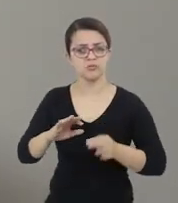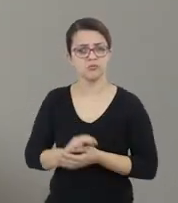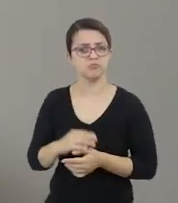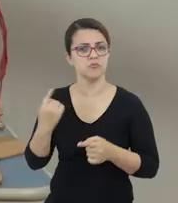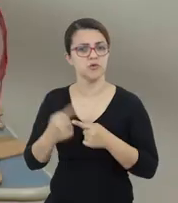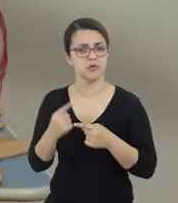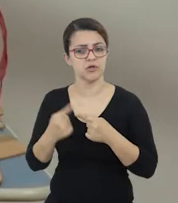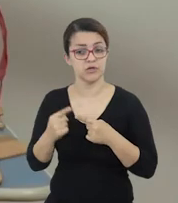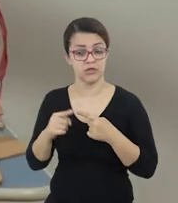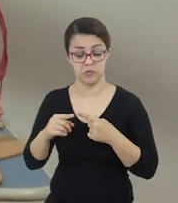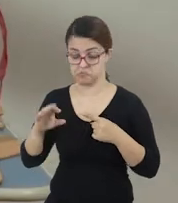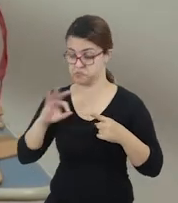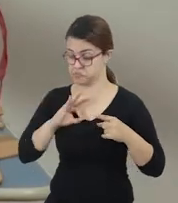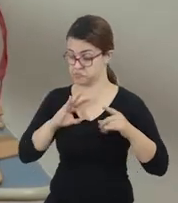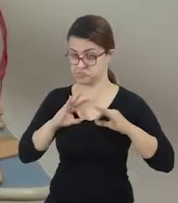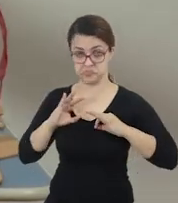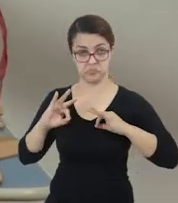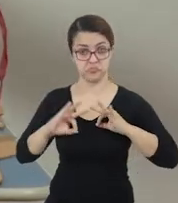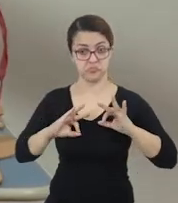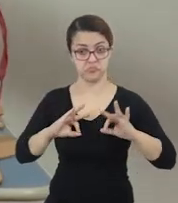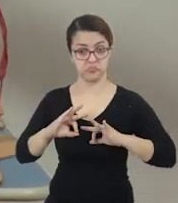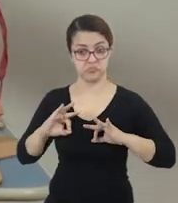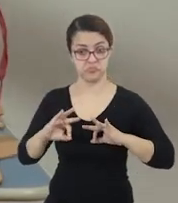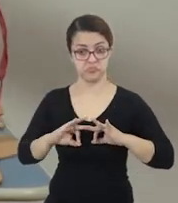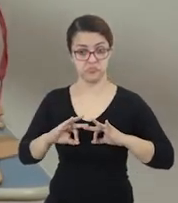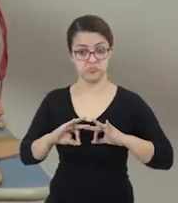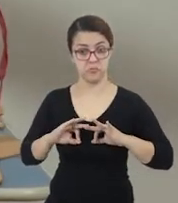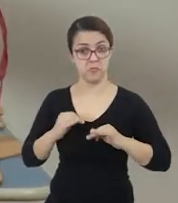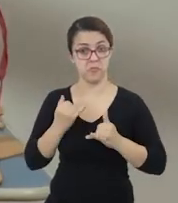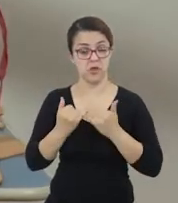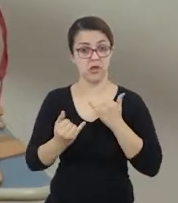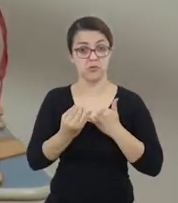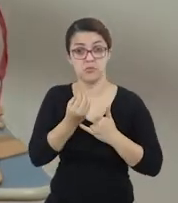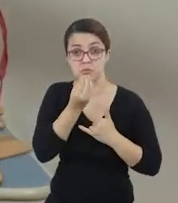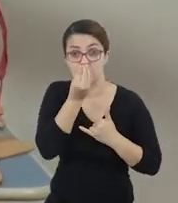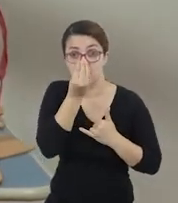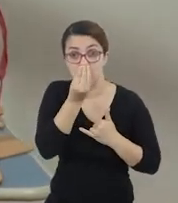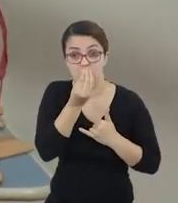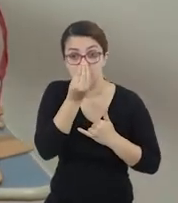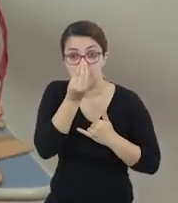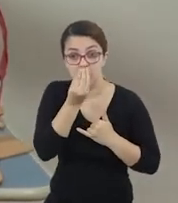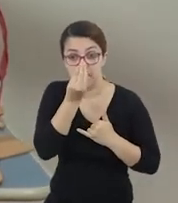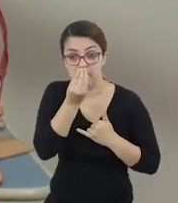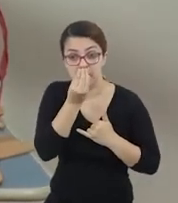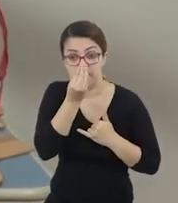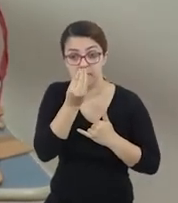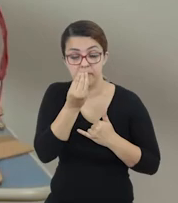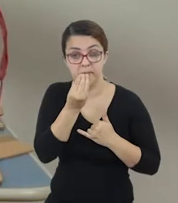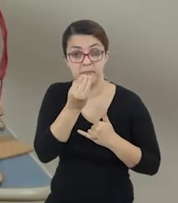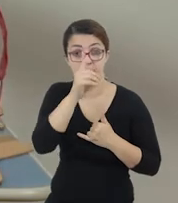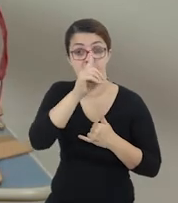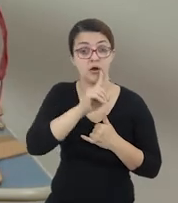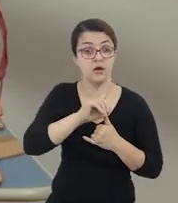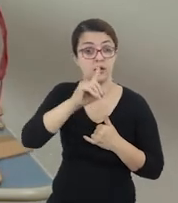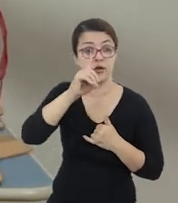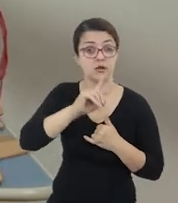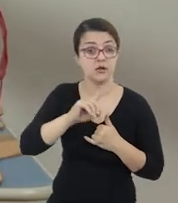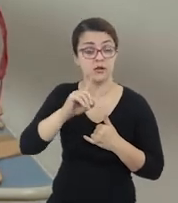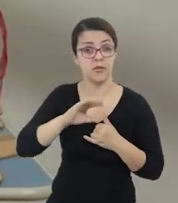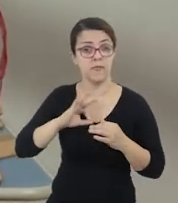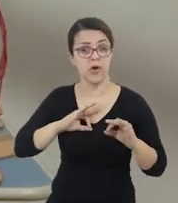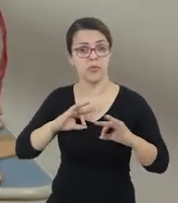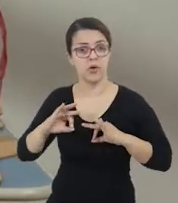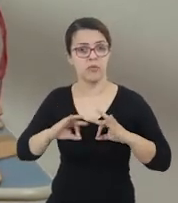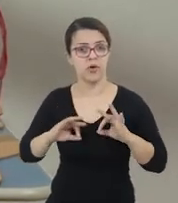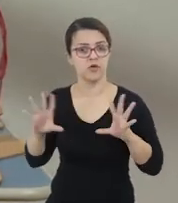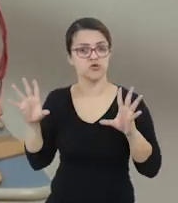suas pintas, as suas manchas parecem rosetas, né? E ela é mais ou menos amarela e essas